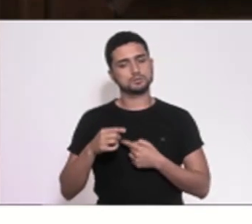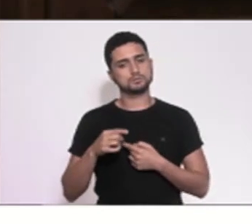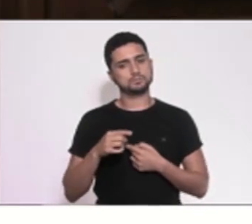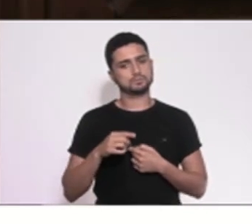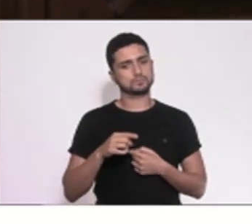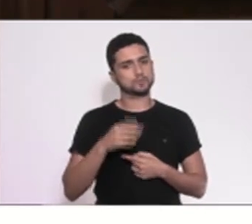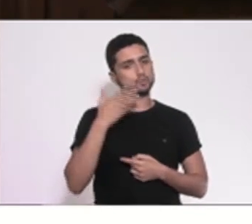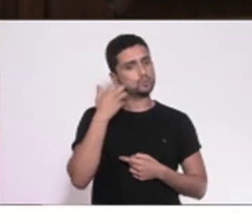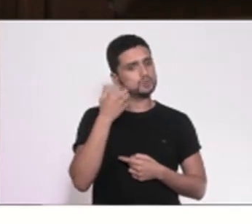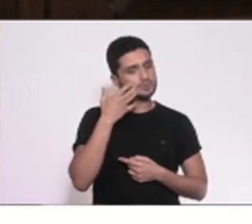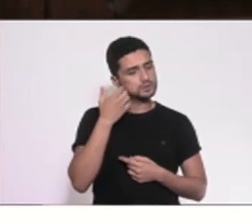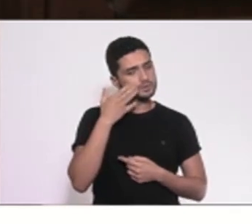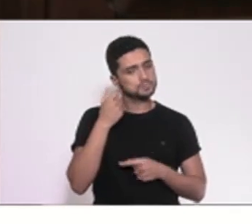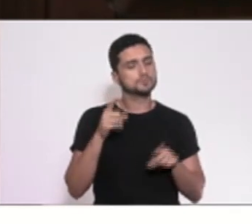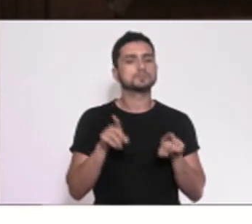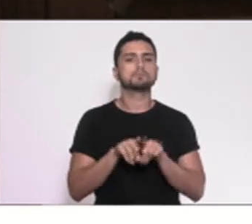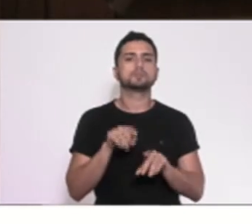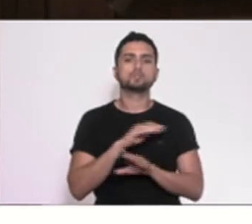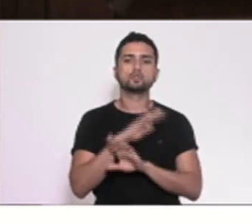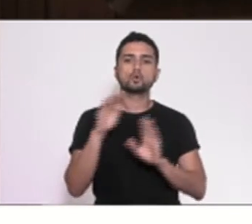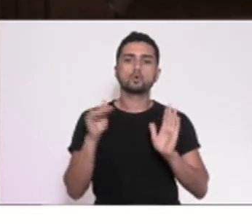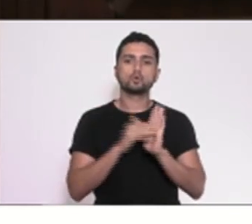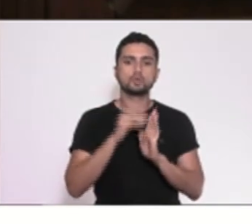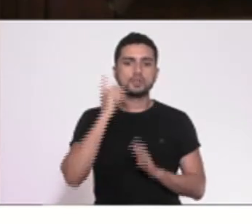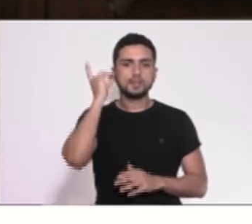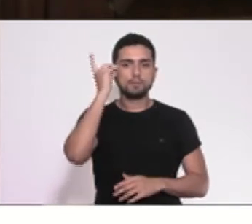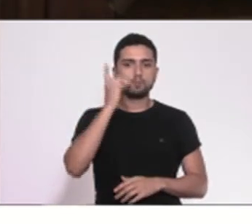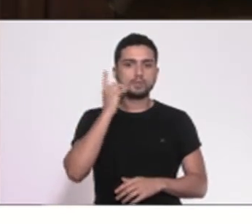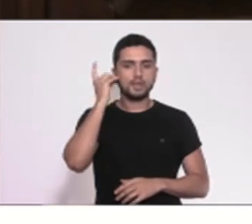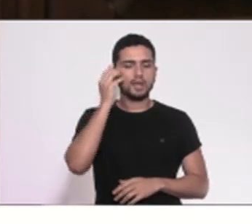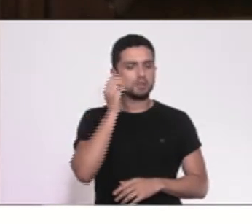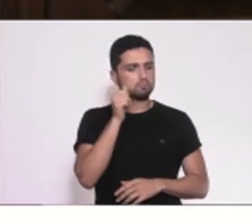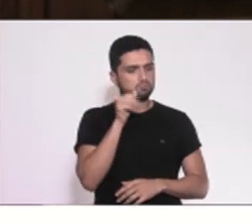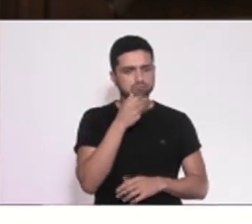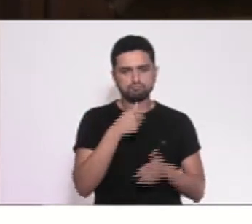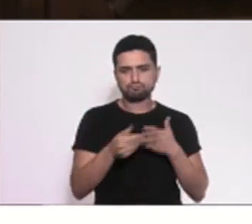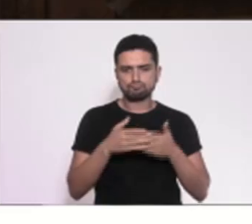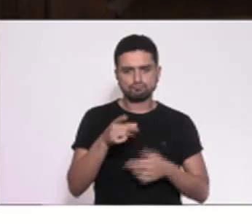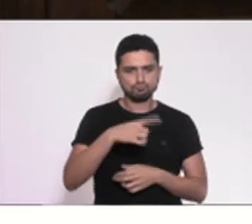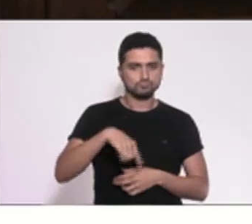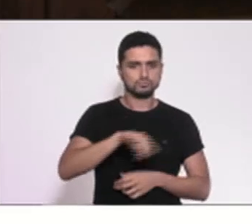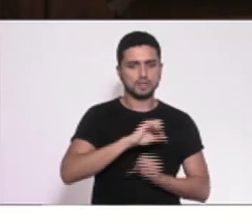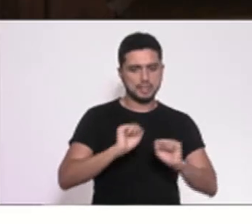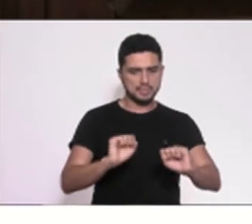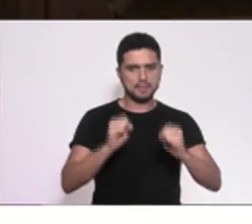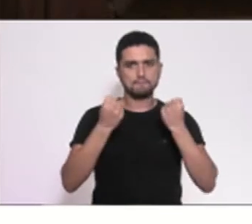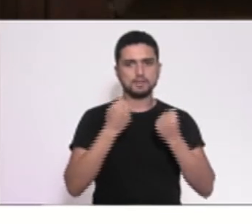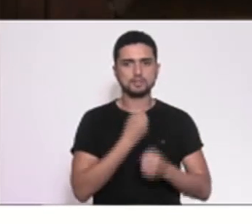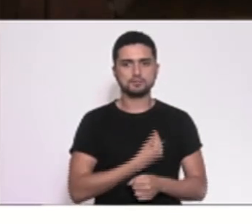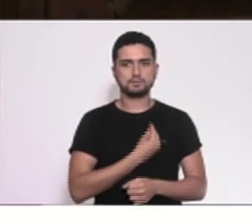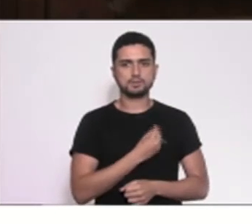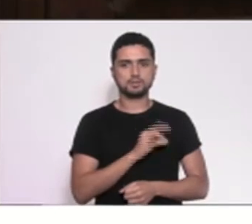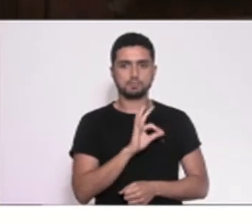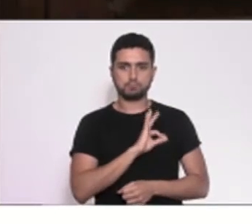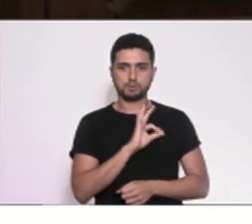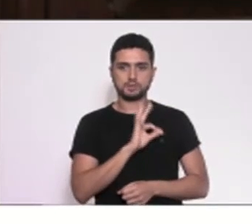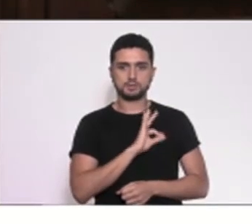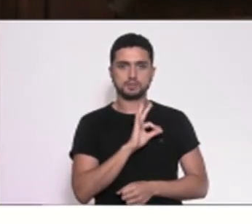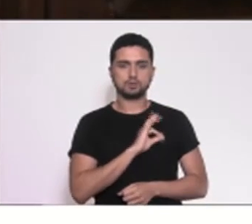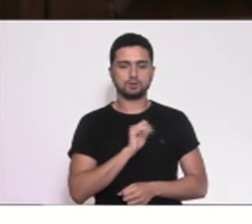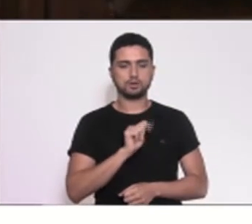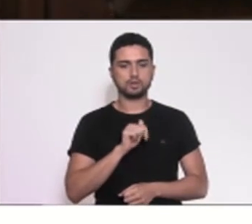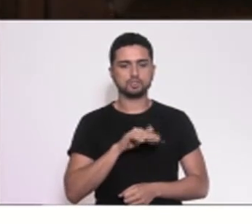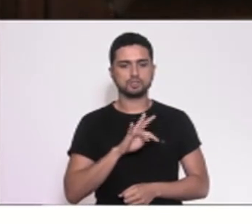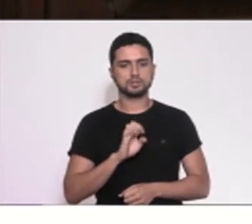Estado, mas também todos os deputados e deputadas que, de fato, defendem a vida dos agentes